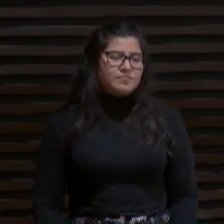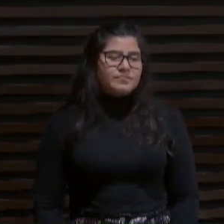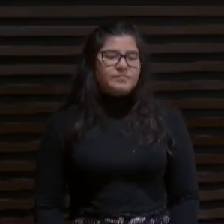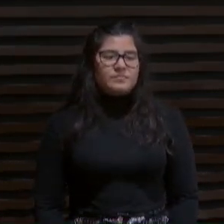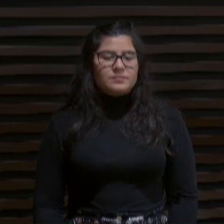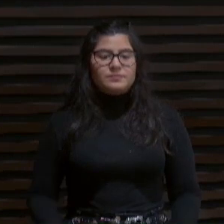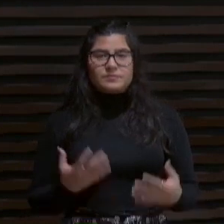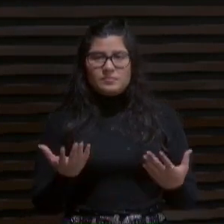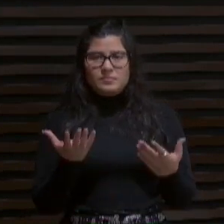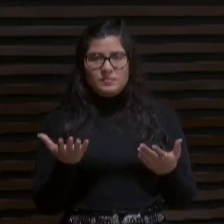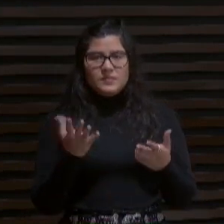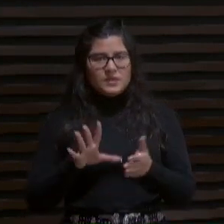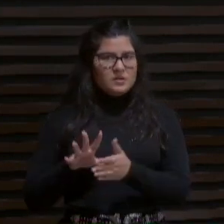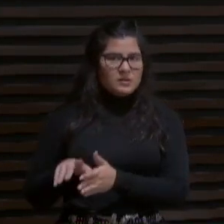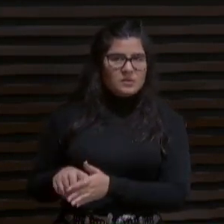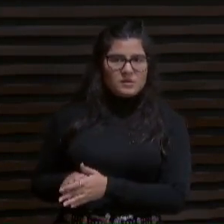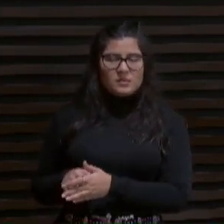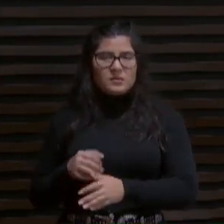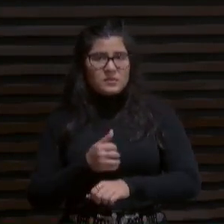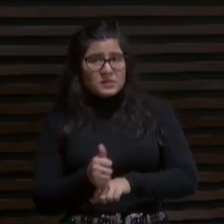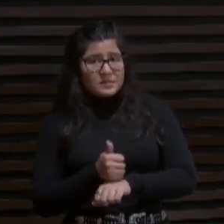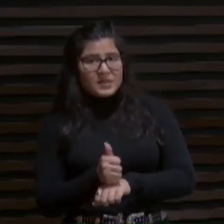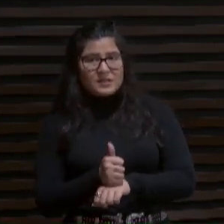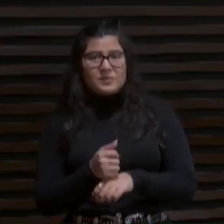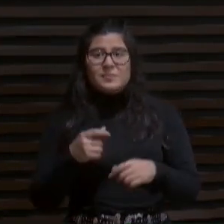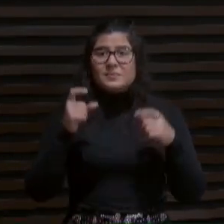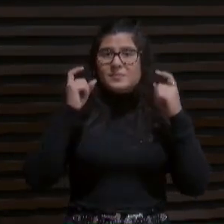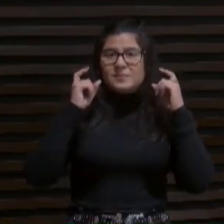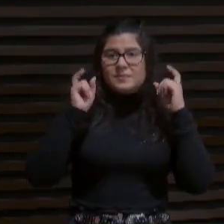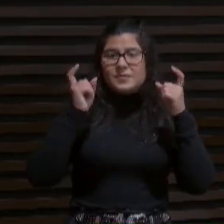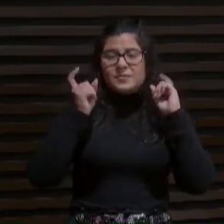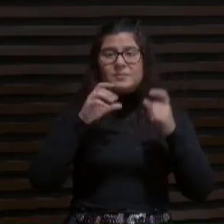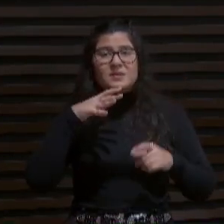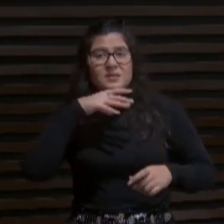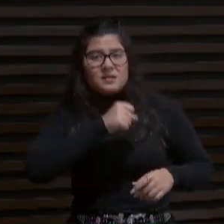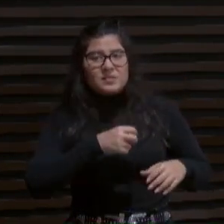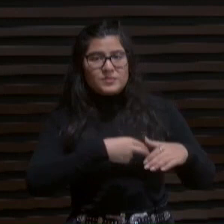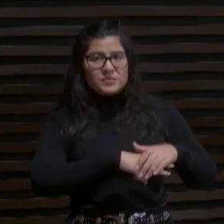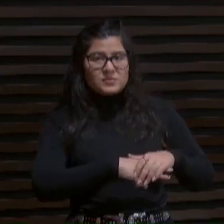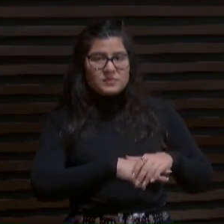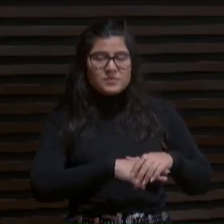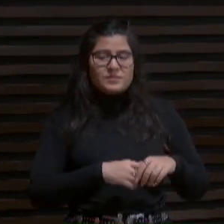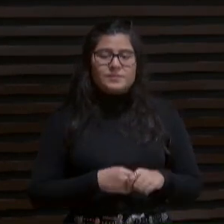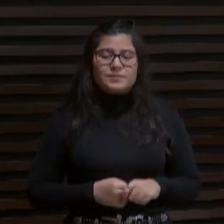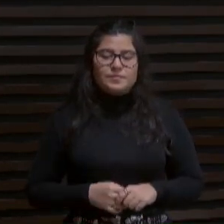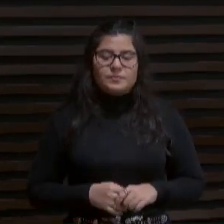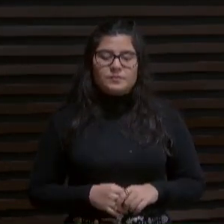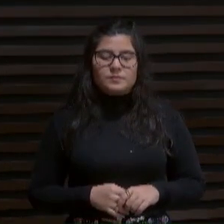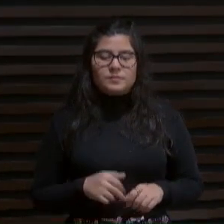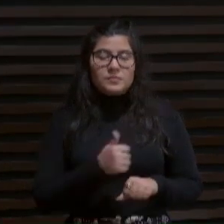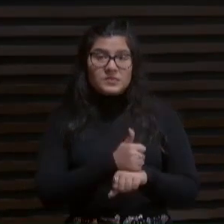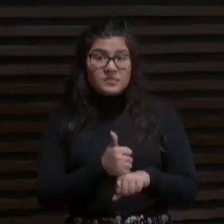dele, Abraão, desesperada de uma sepultura. Mas, em Gênesis 23, verso 16, diz o seguinte: